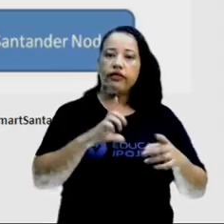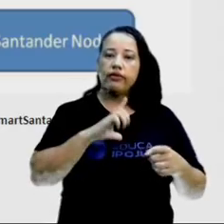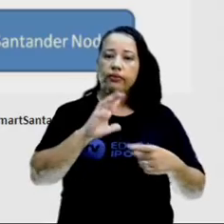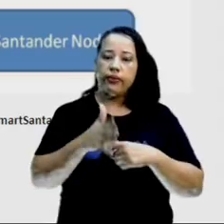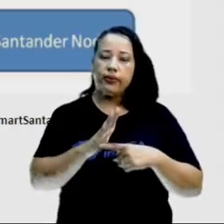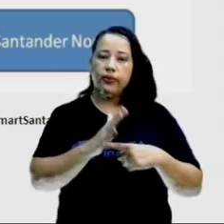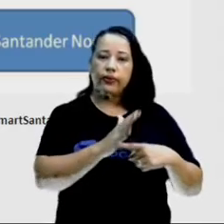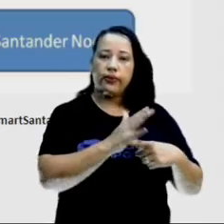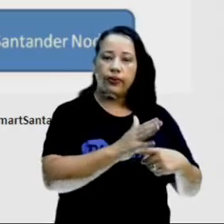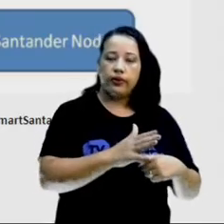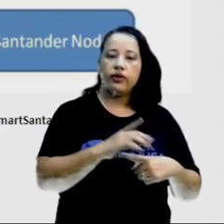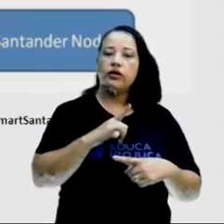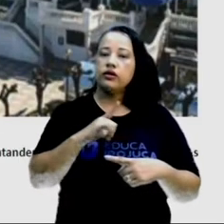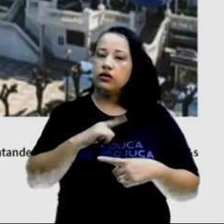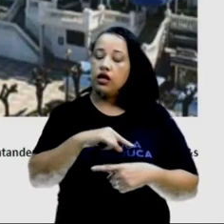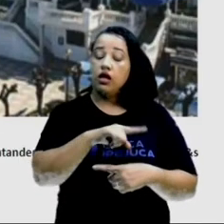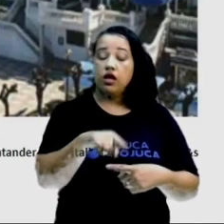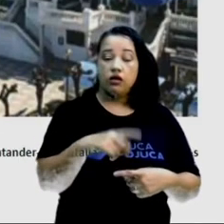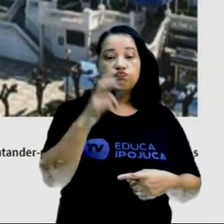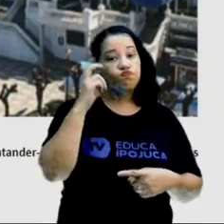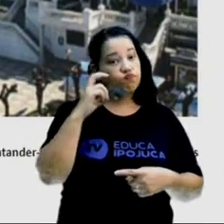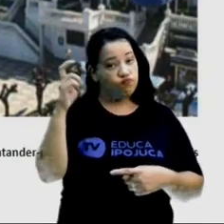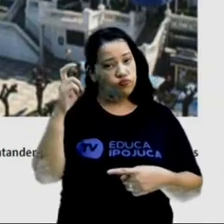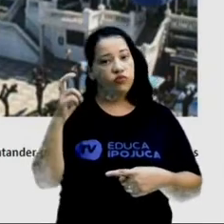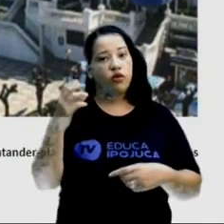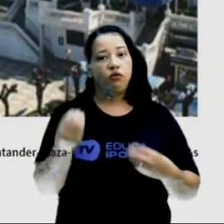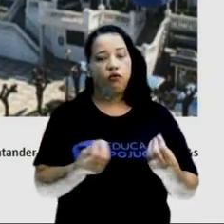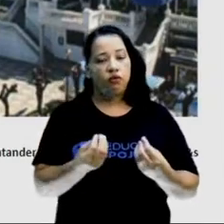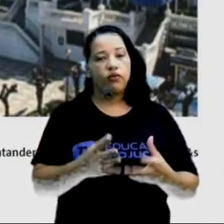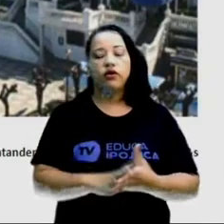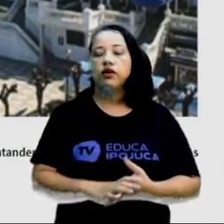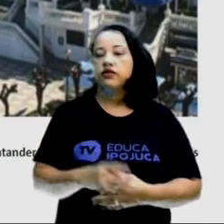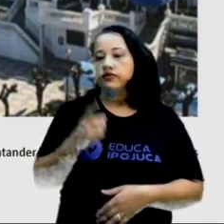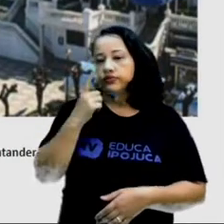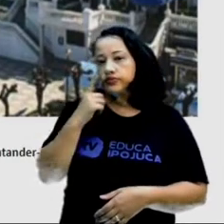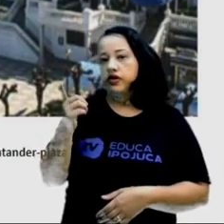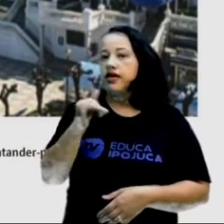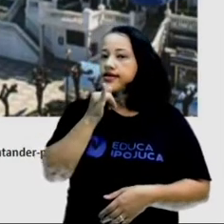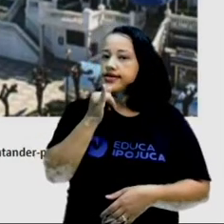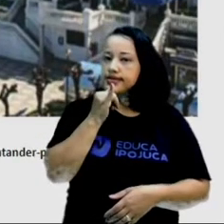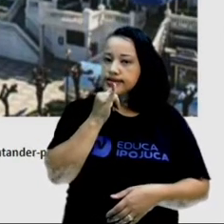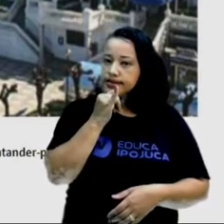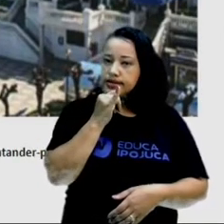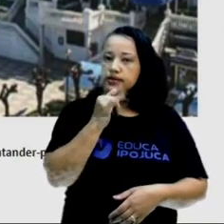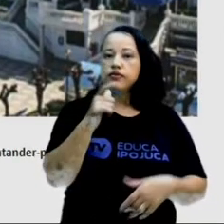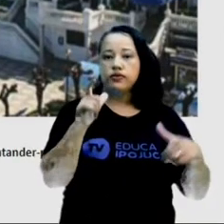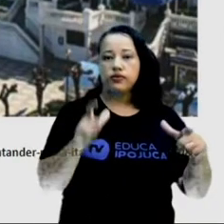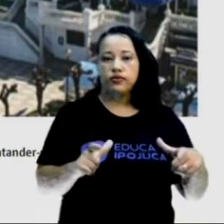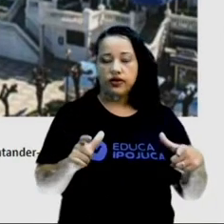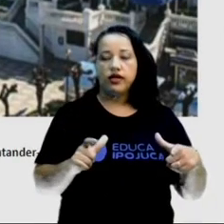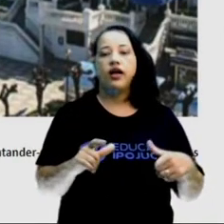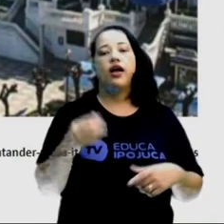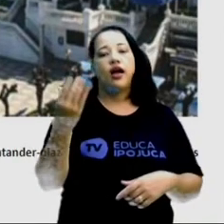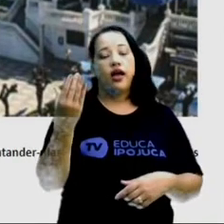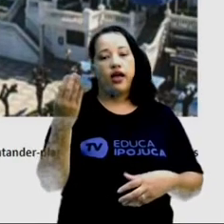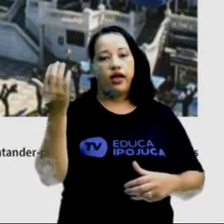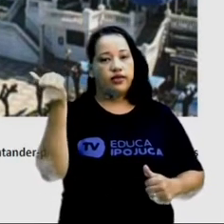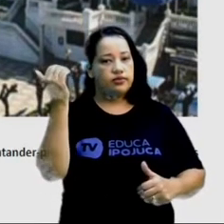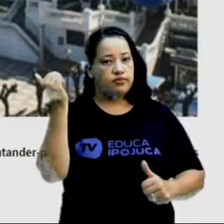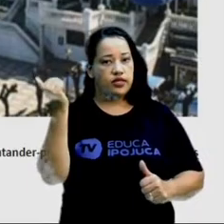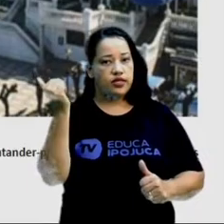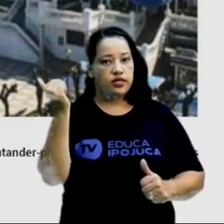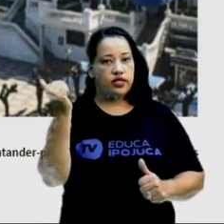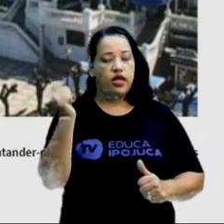São as chamadas cidades inteligentes. Aí a gente vai ver agora um exemplo de uma cidade na Espanha chamada